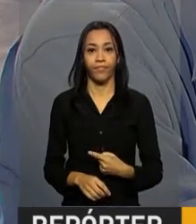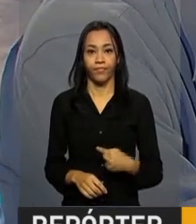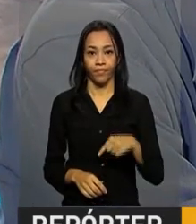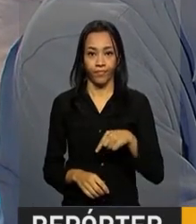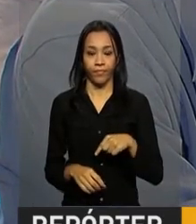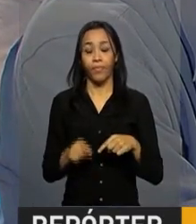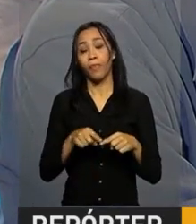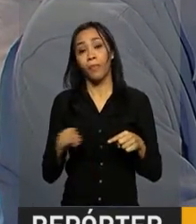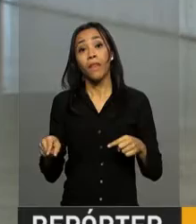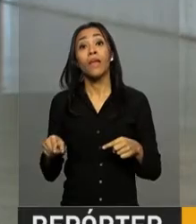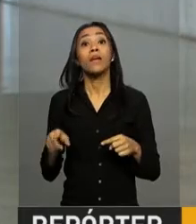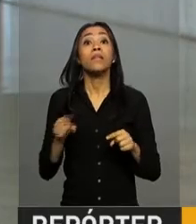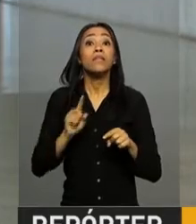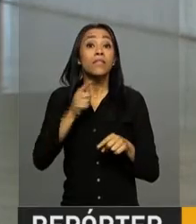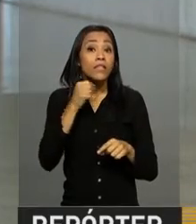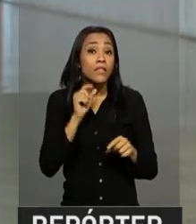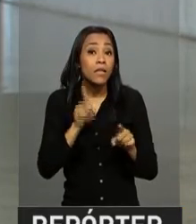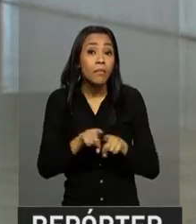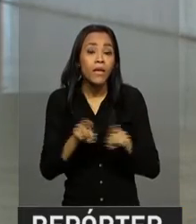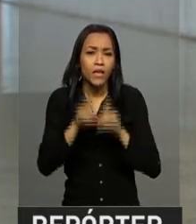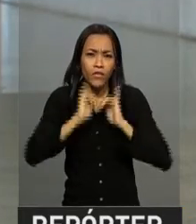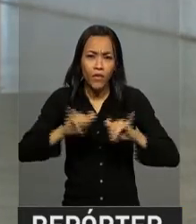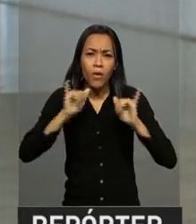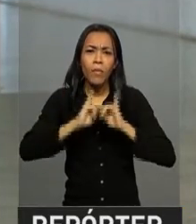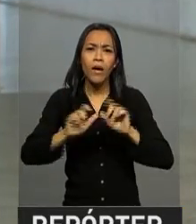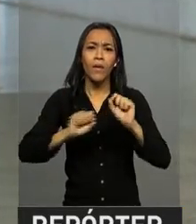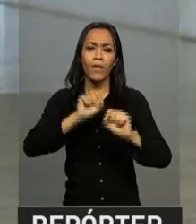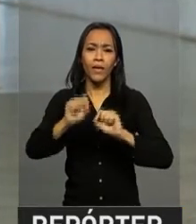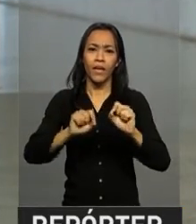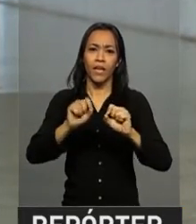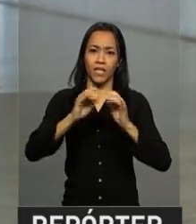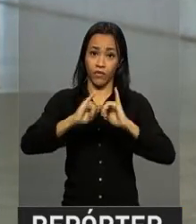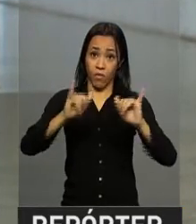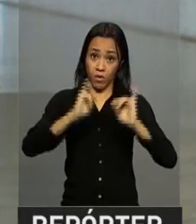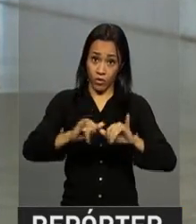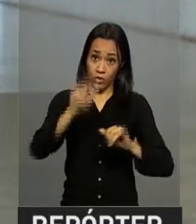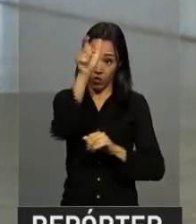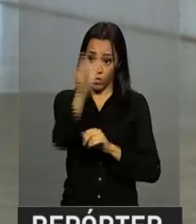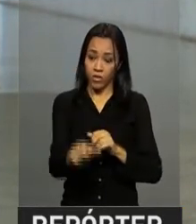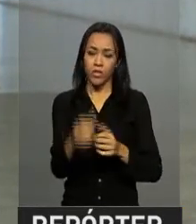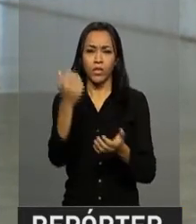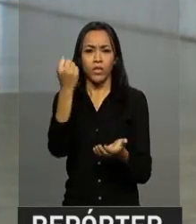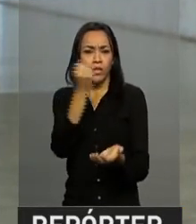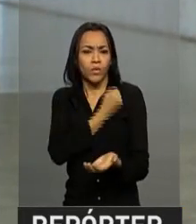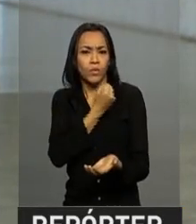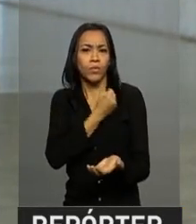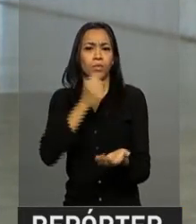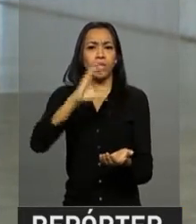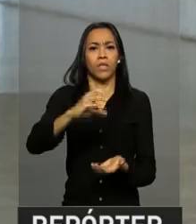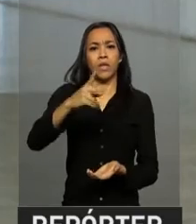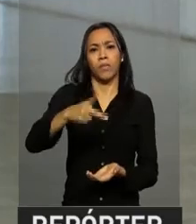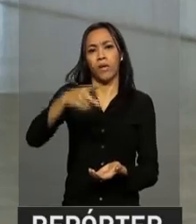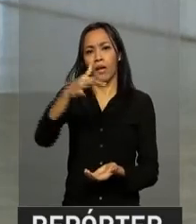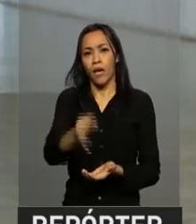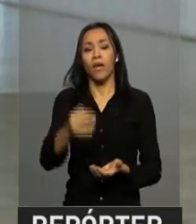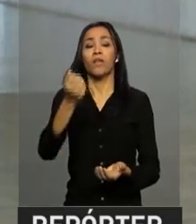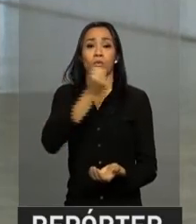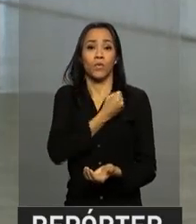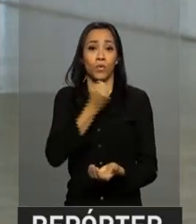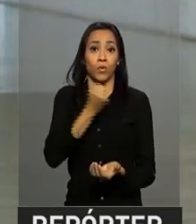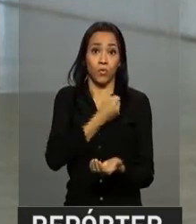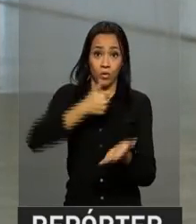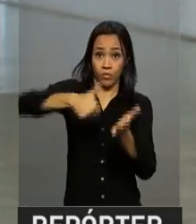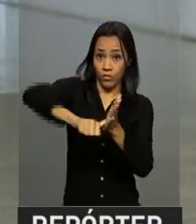enem.inep.gov.br. O participante deve informar aí na hora da inscrição os dados pessoais, né? Número do CPF, número do RG, também um número